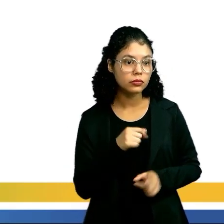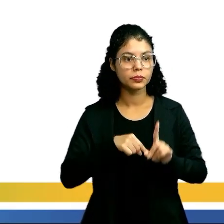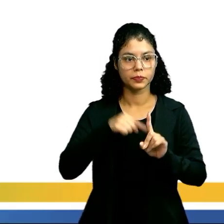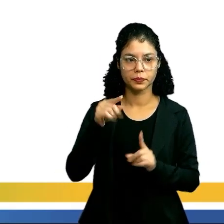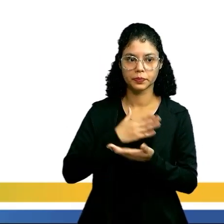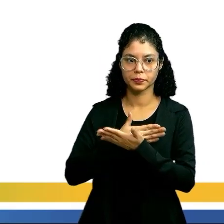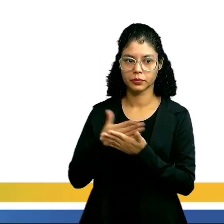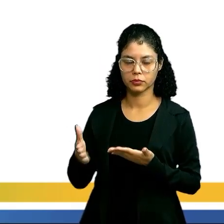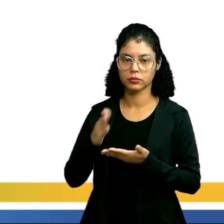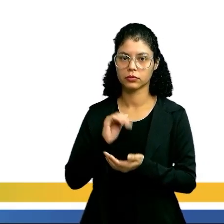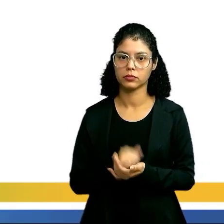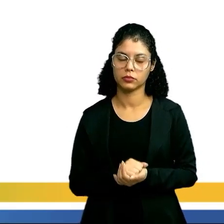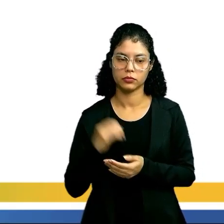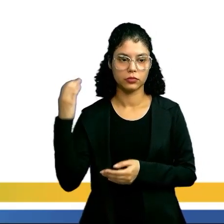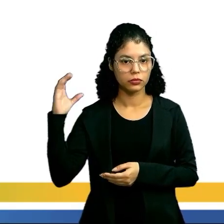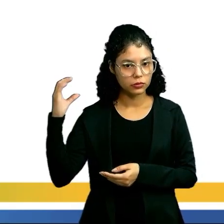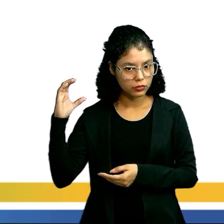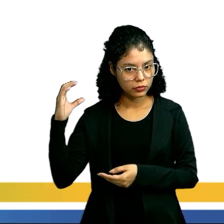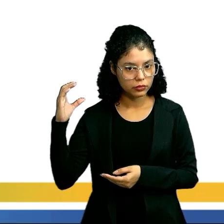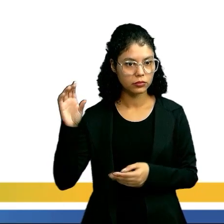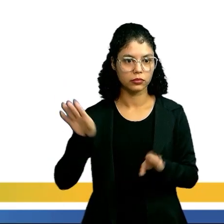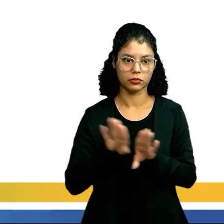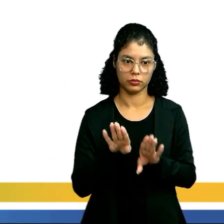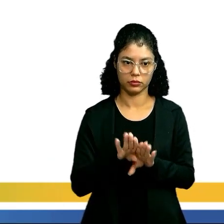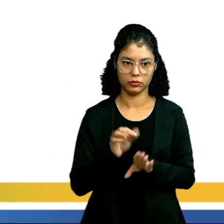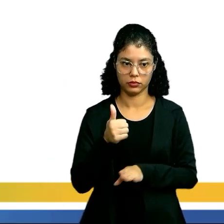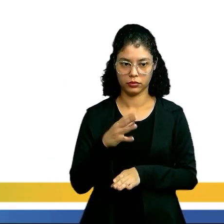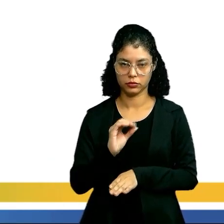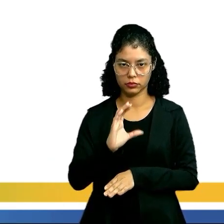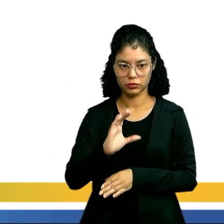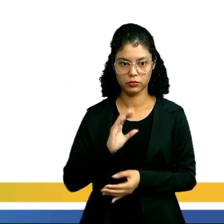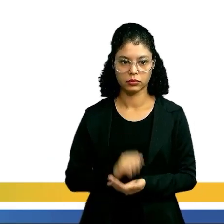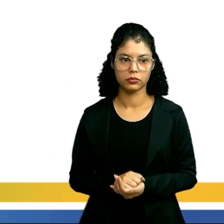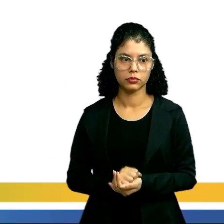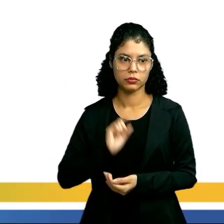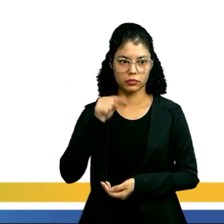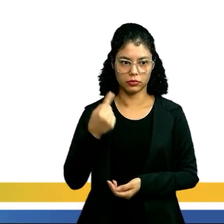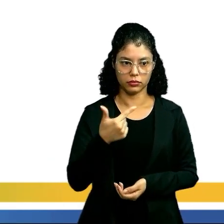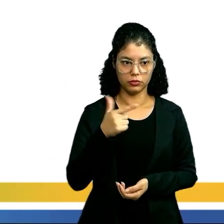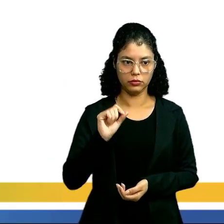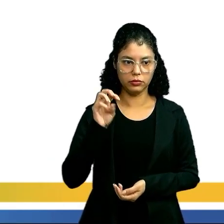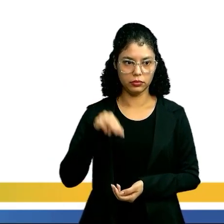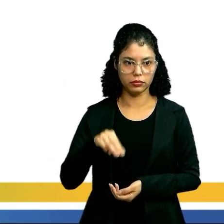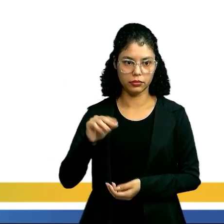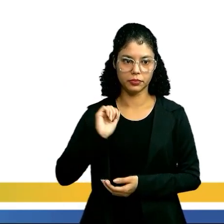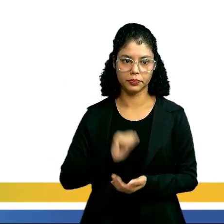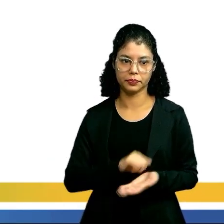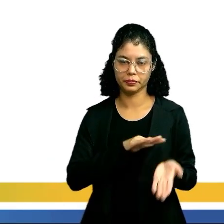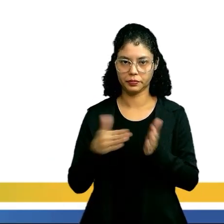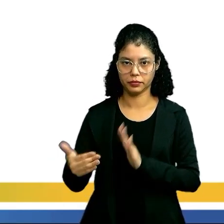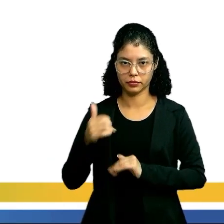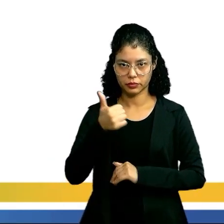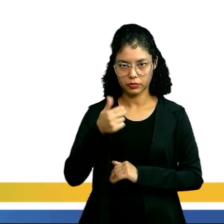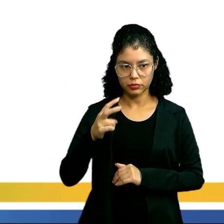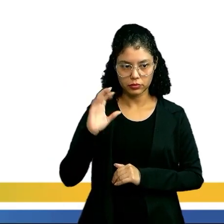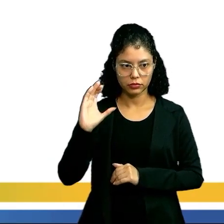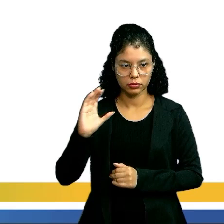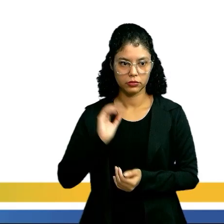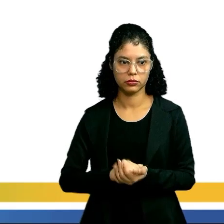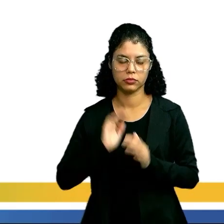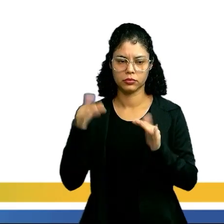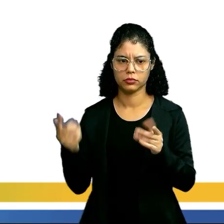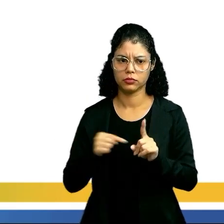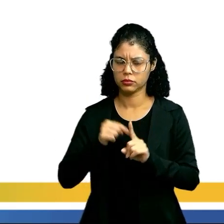temperatura inicial, ó pessoal, temperatura inicial do refrigerante era 10 graus e após 20 minutos passou para 15. Qual